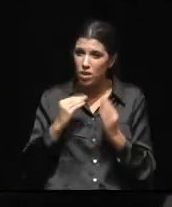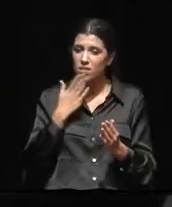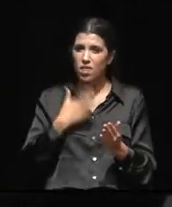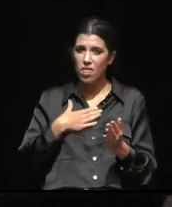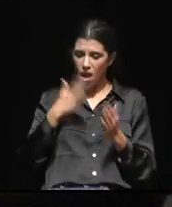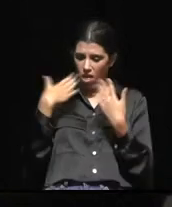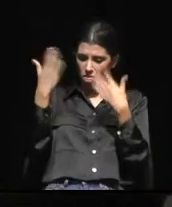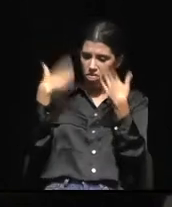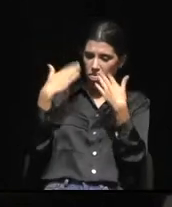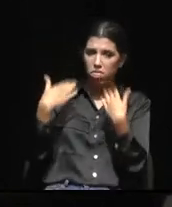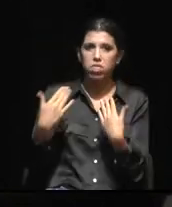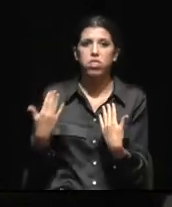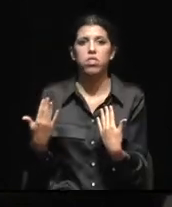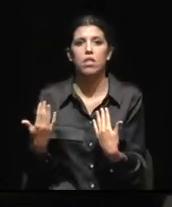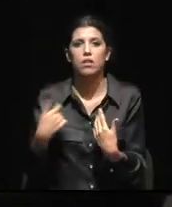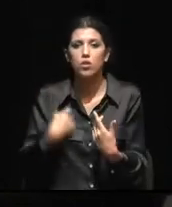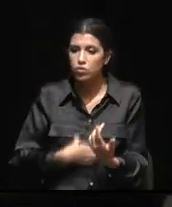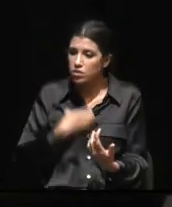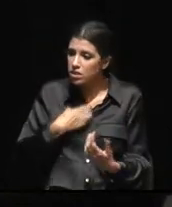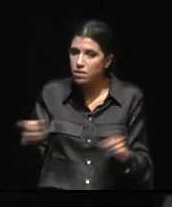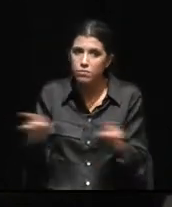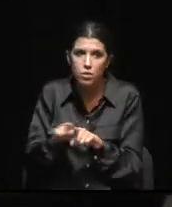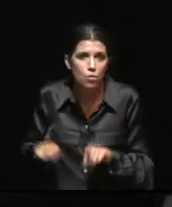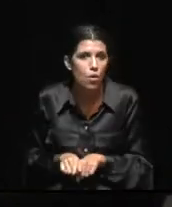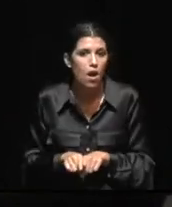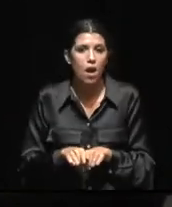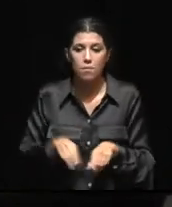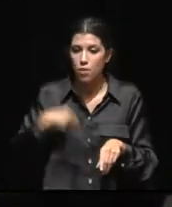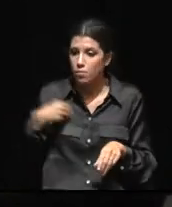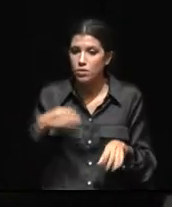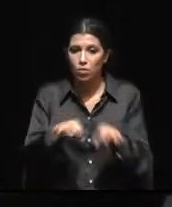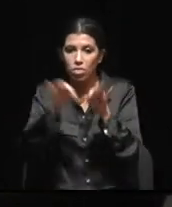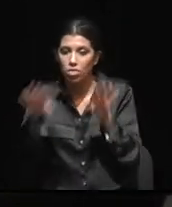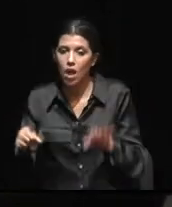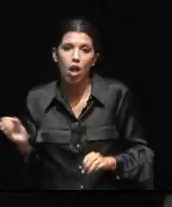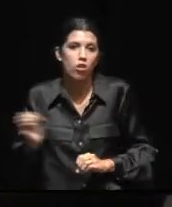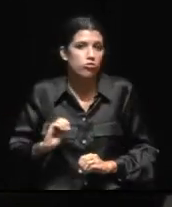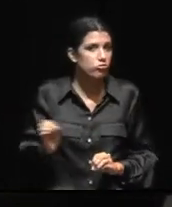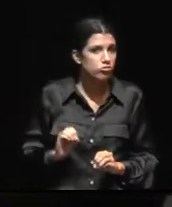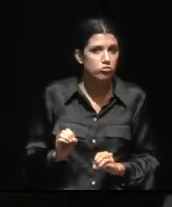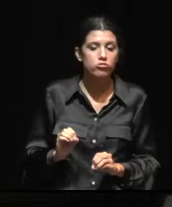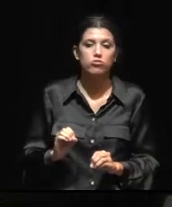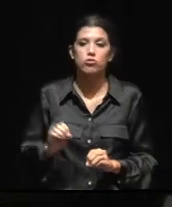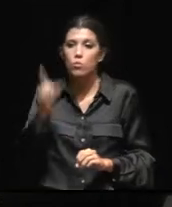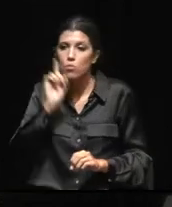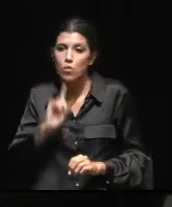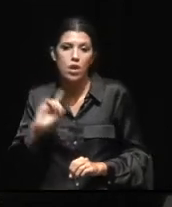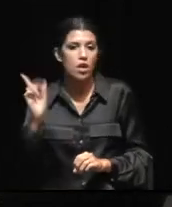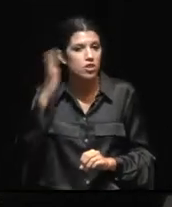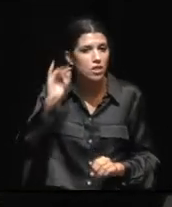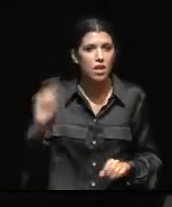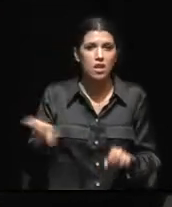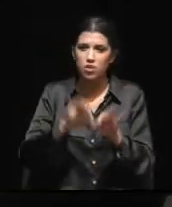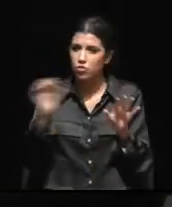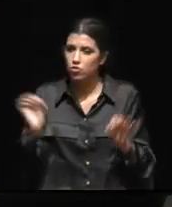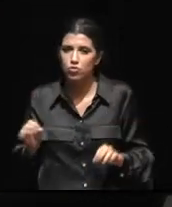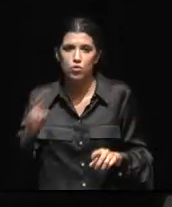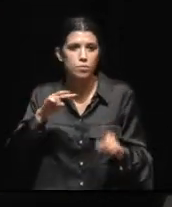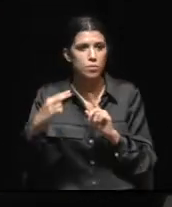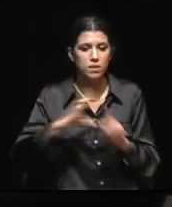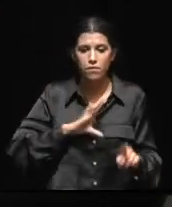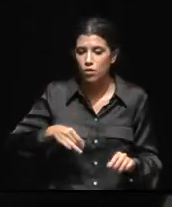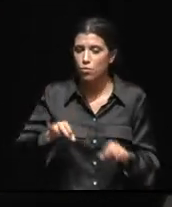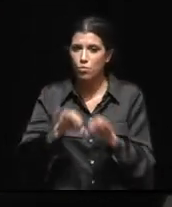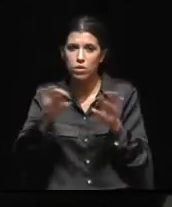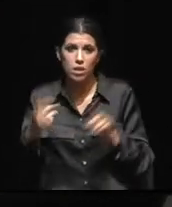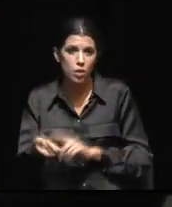redutor não não sentimos o mesmo não temos as mesmas preocupações não temos as mesmas ideias não temos as mesmas visões